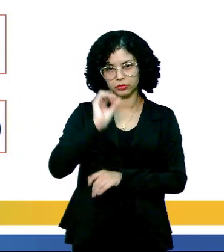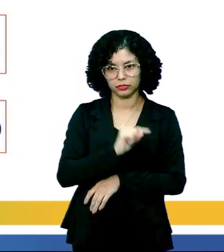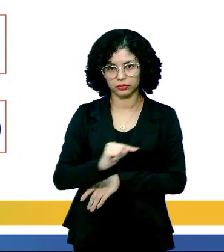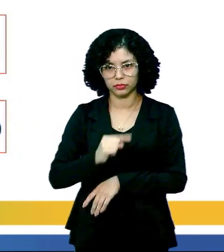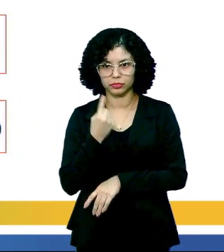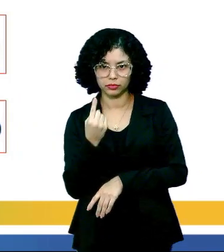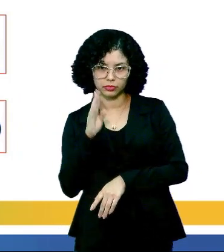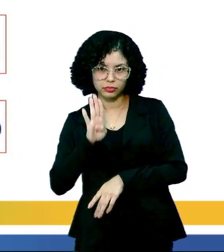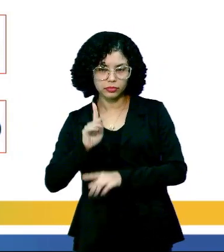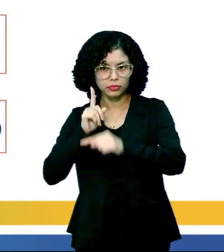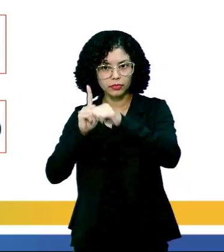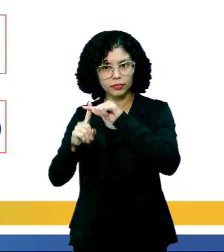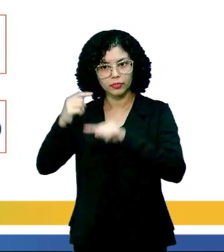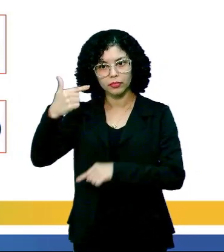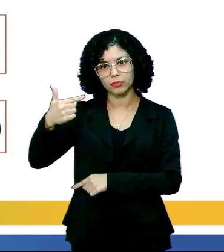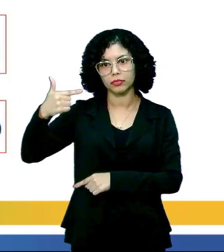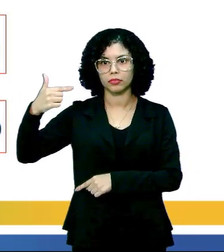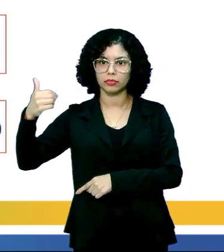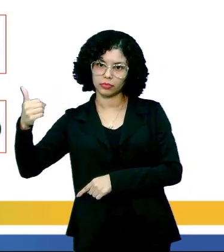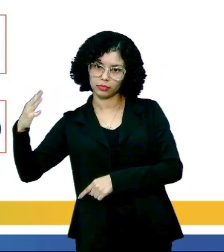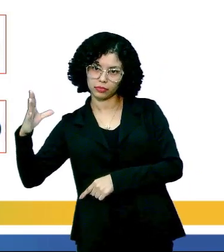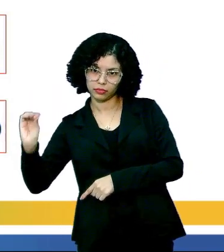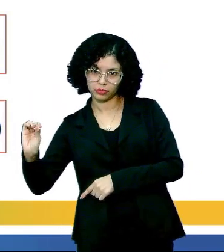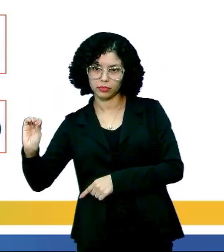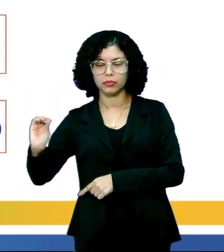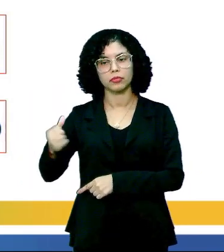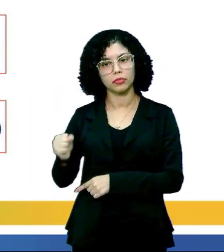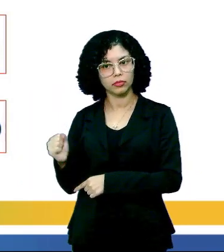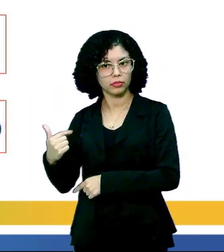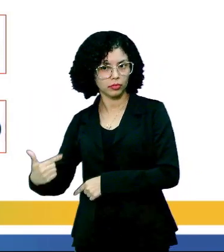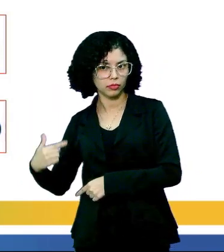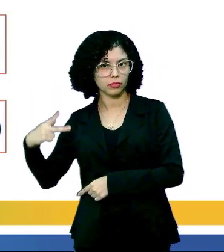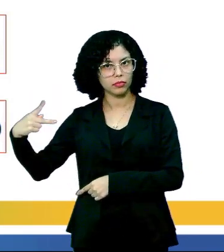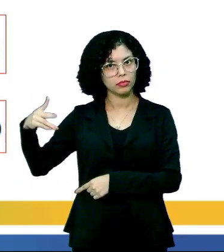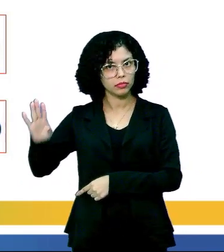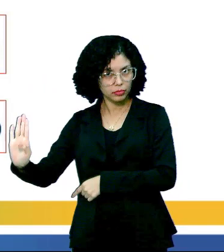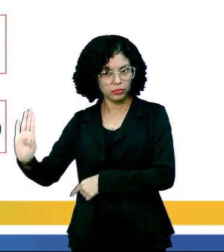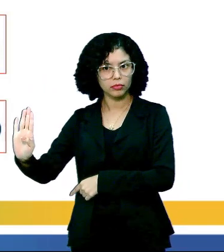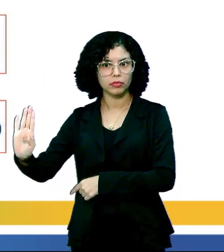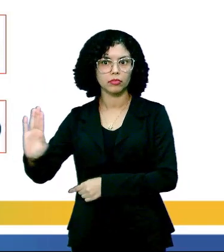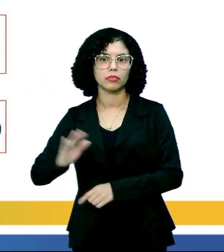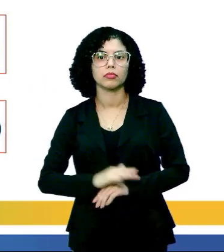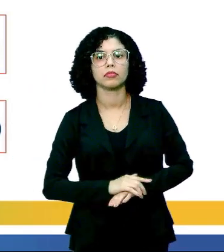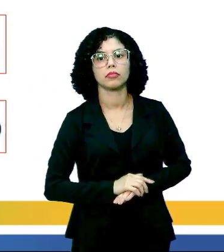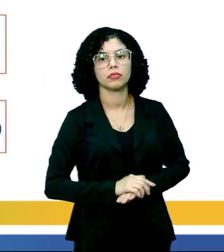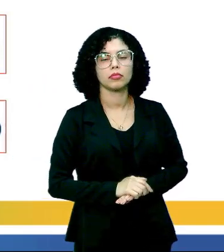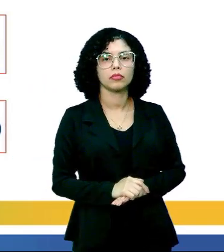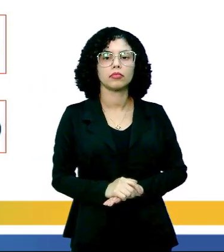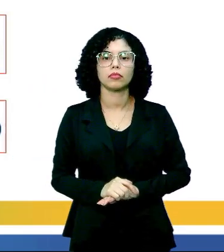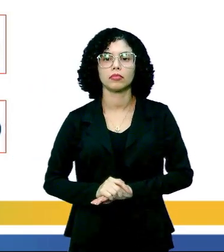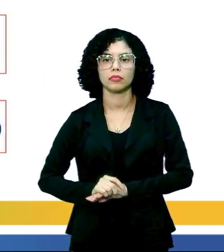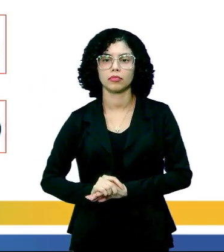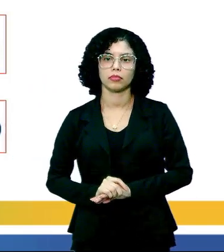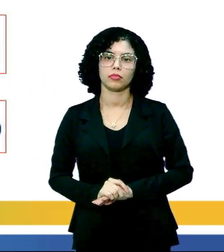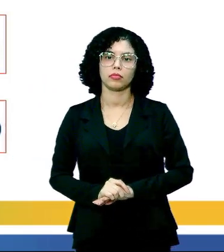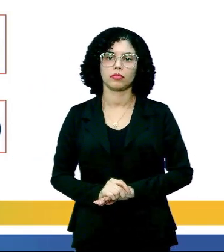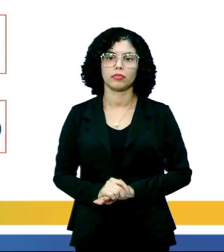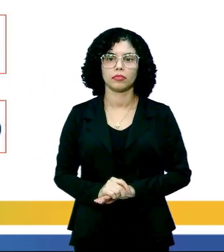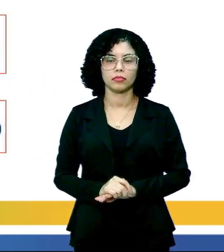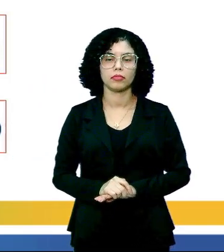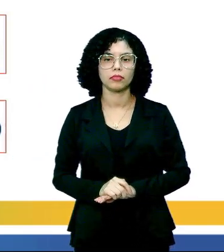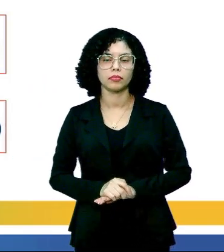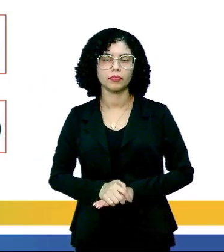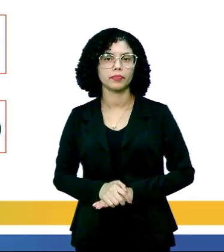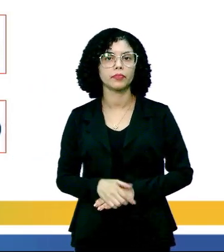partícula beta e se transformou em chumbo. Então, eu tenho 210, 210, agora eu deixo de ter